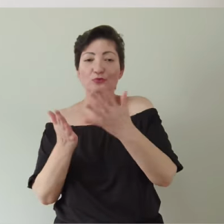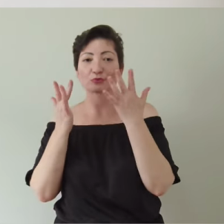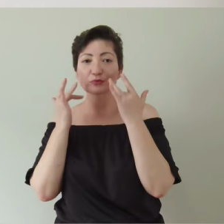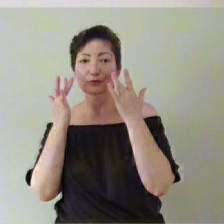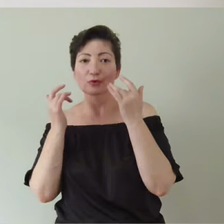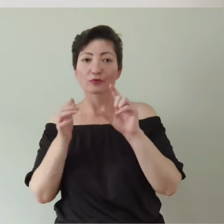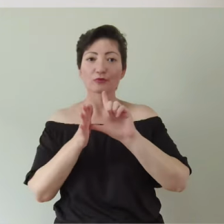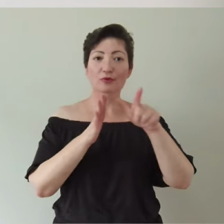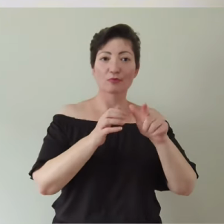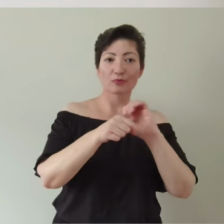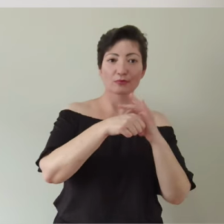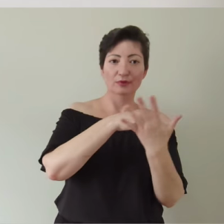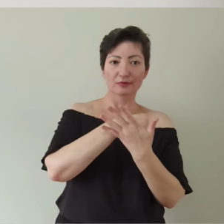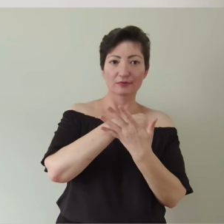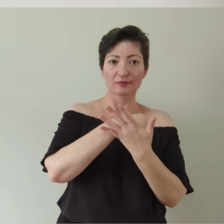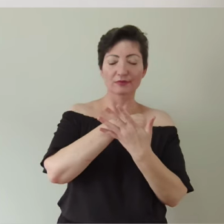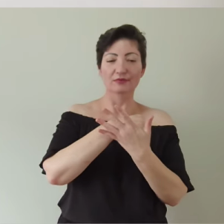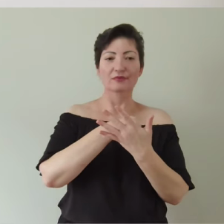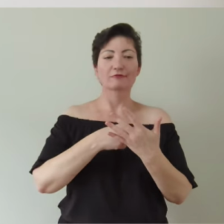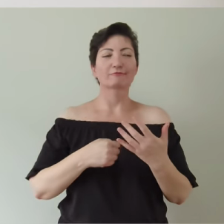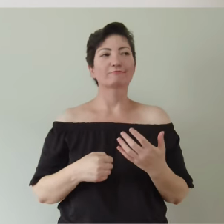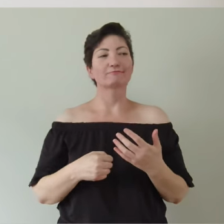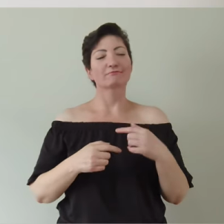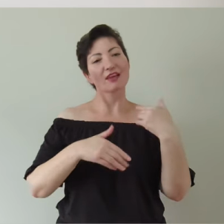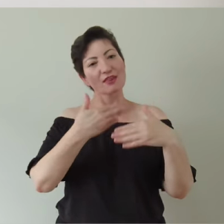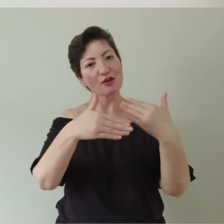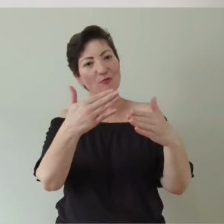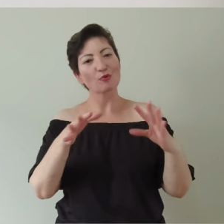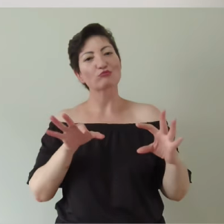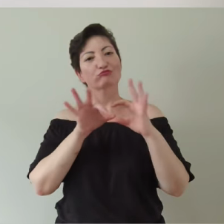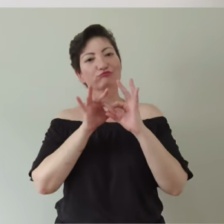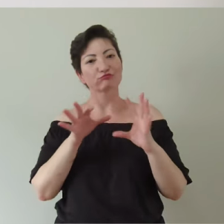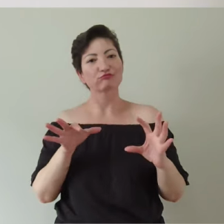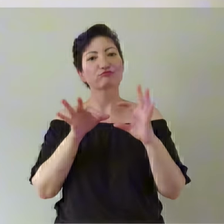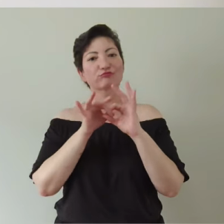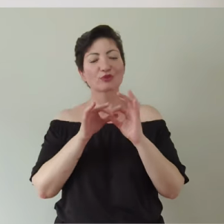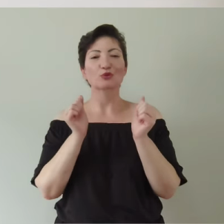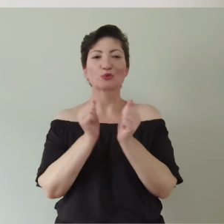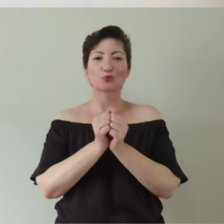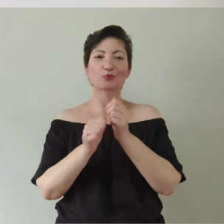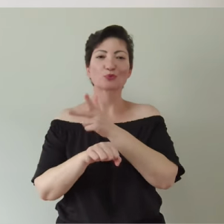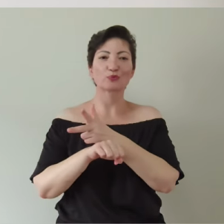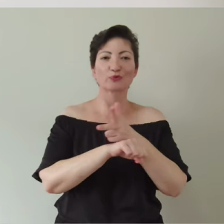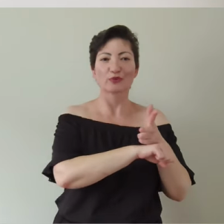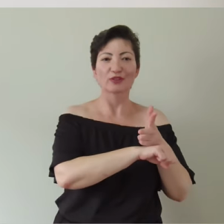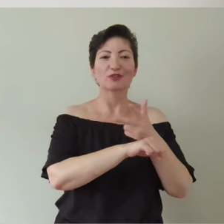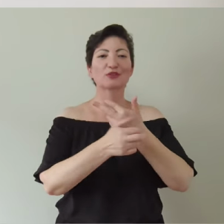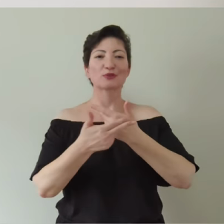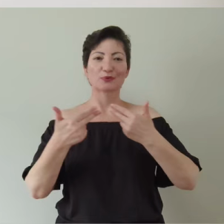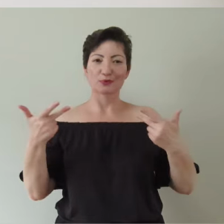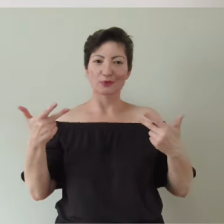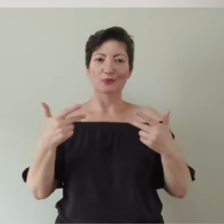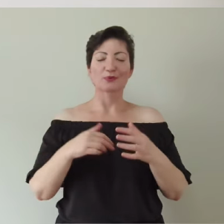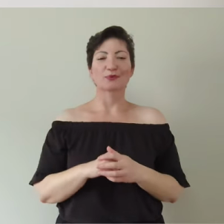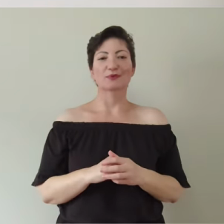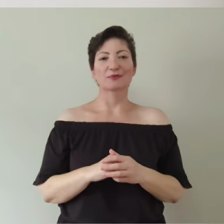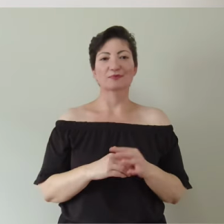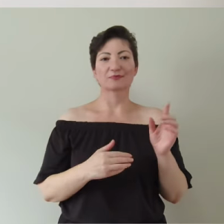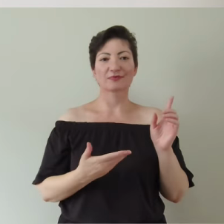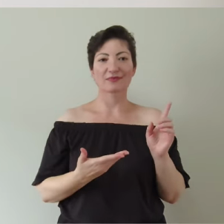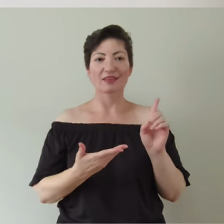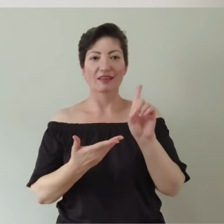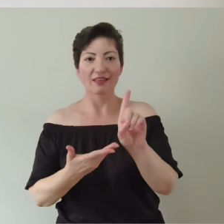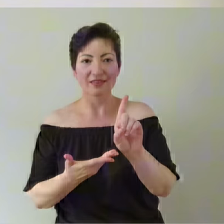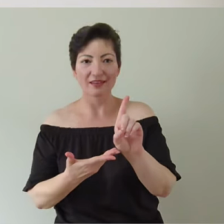gente começou a fazer outros trabalhos juntos, trabalhos de audiovisual. Eu entrei para apresentar o